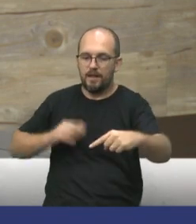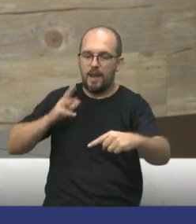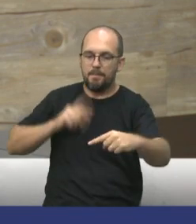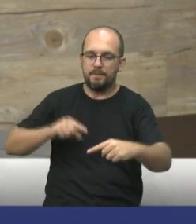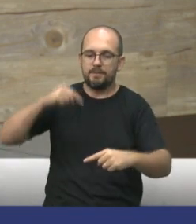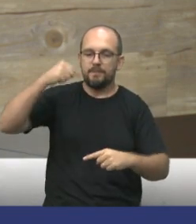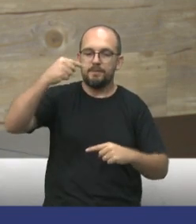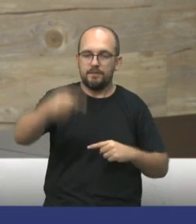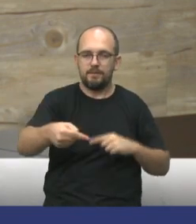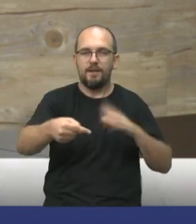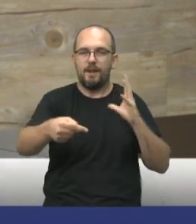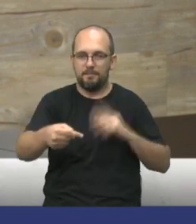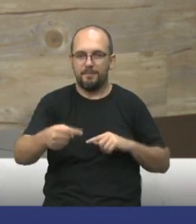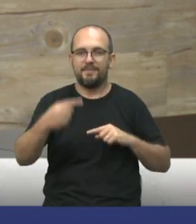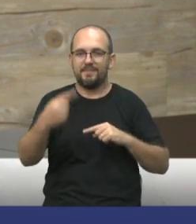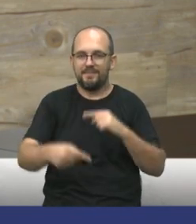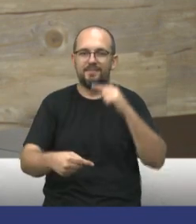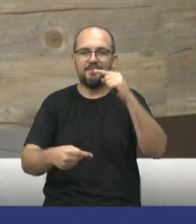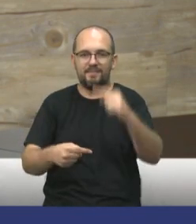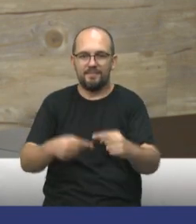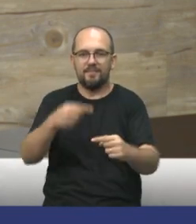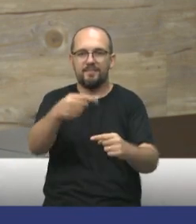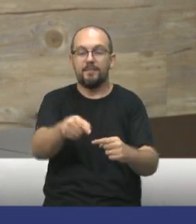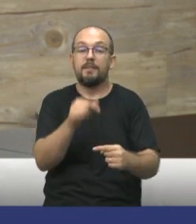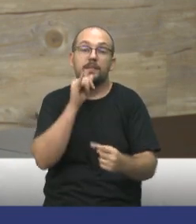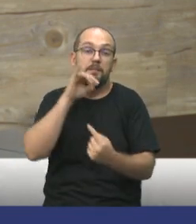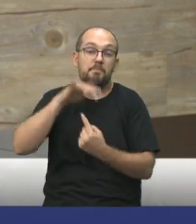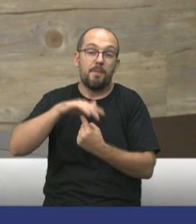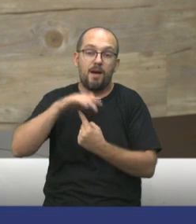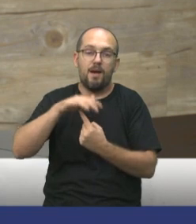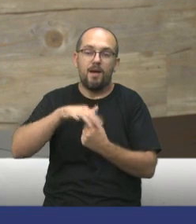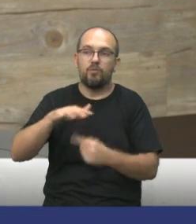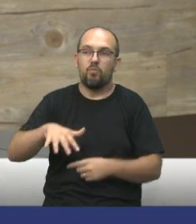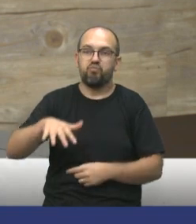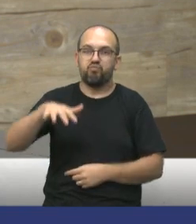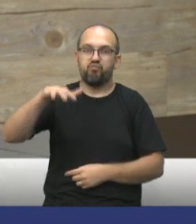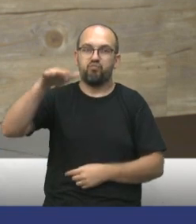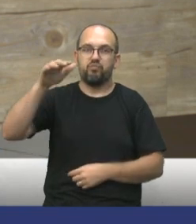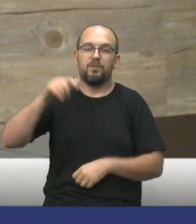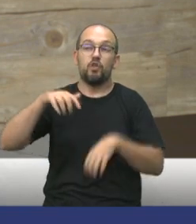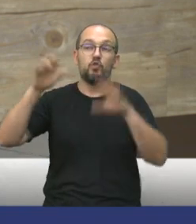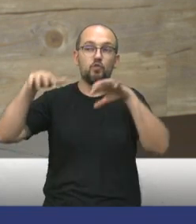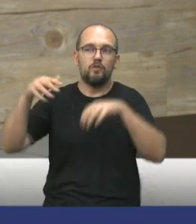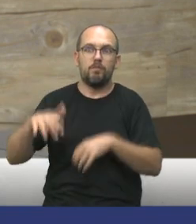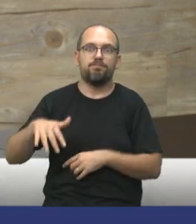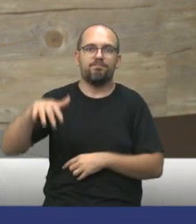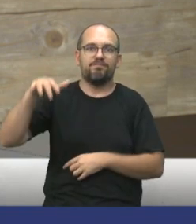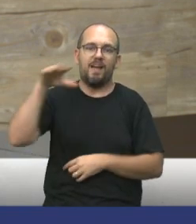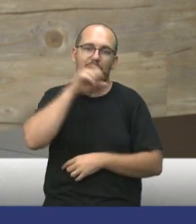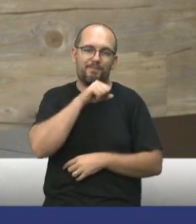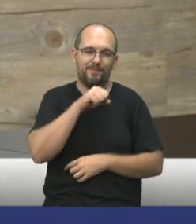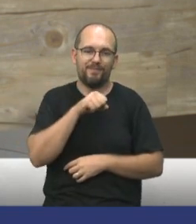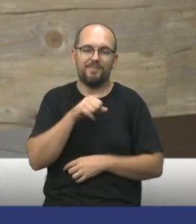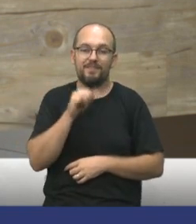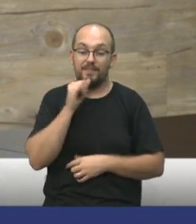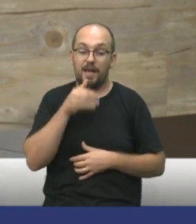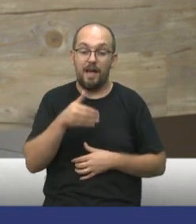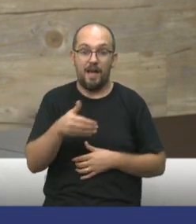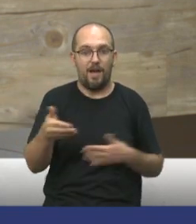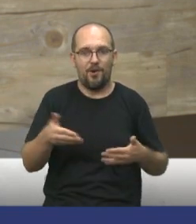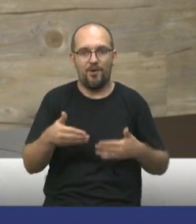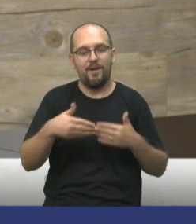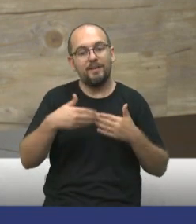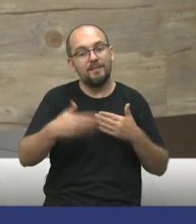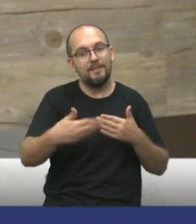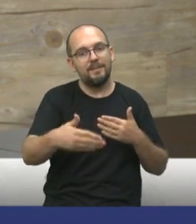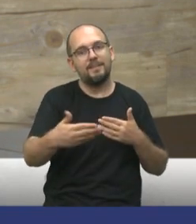numa determinada época do ano, quando o mato cresce mais, né? Agora a gente está terminando essa fase, quando entra daqui por